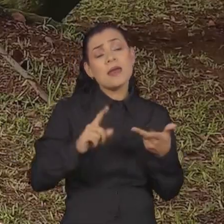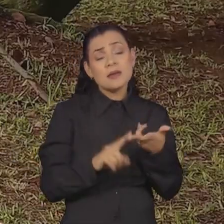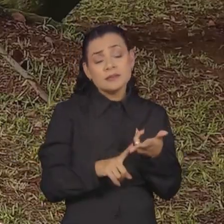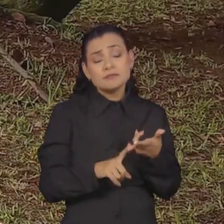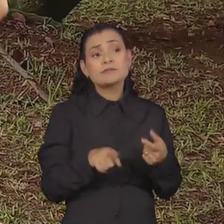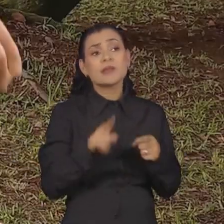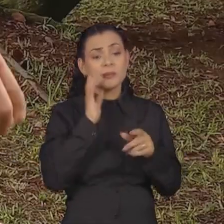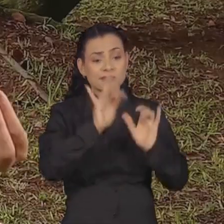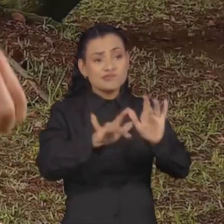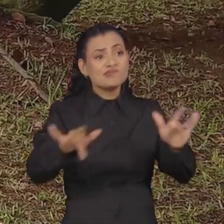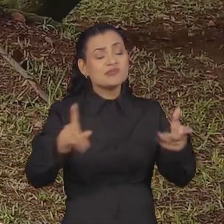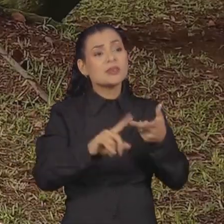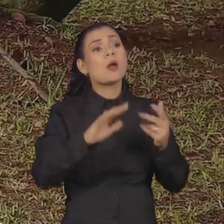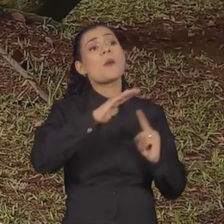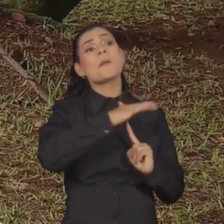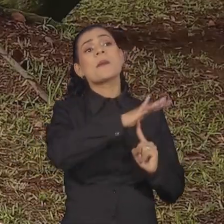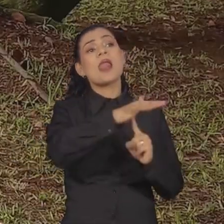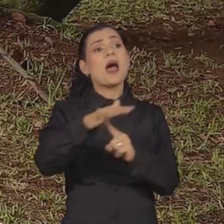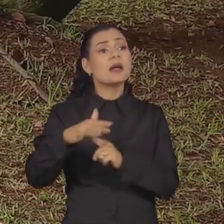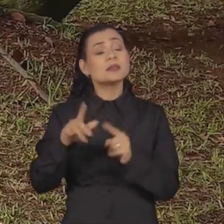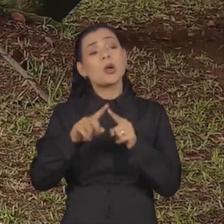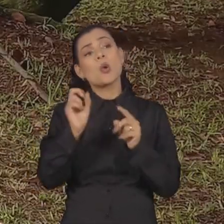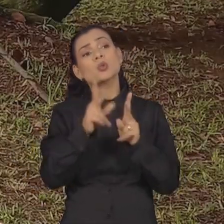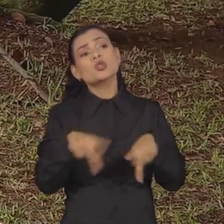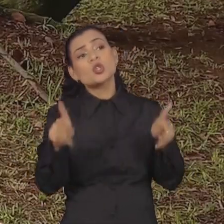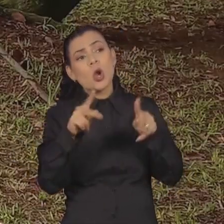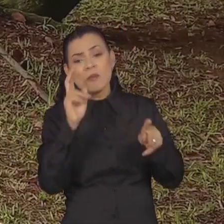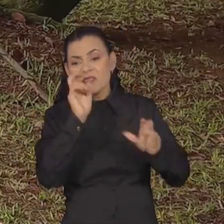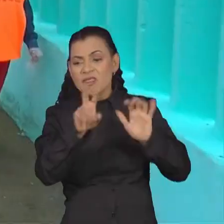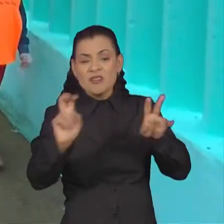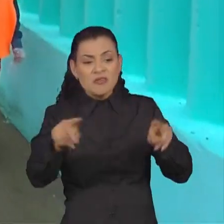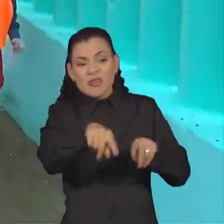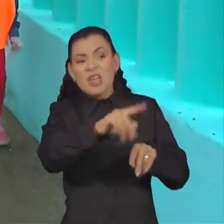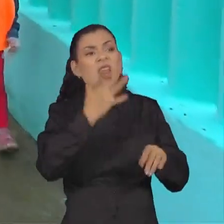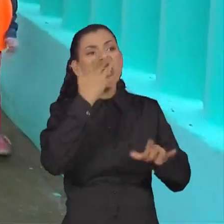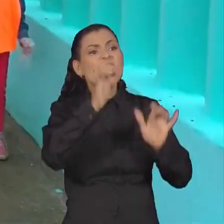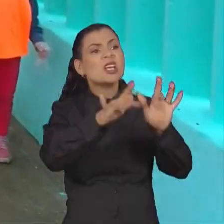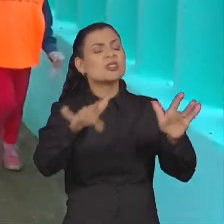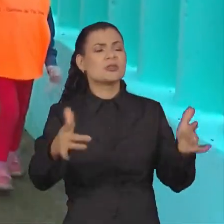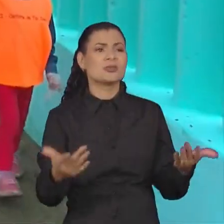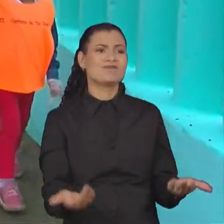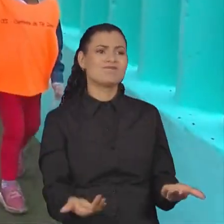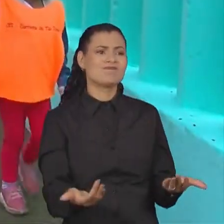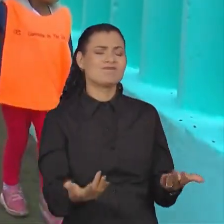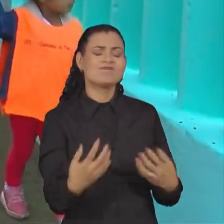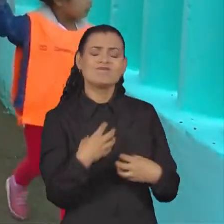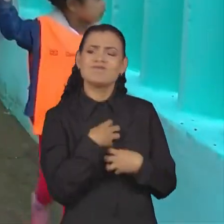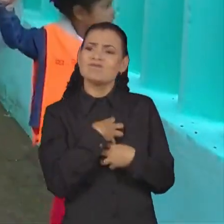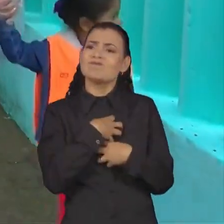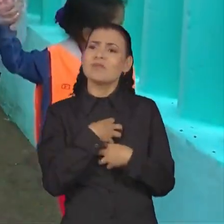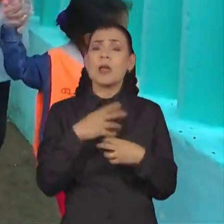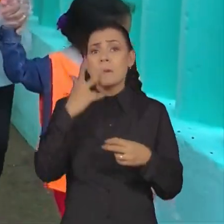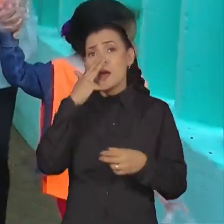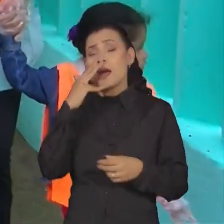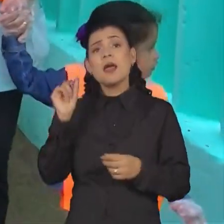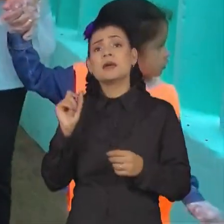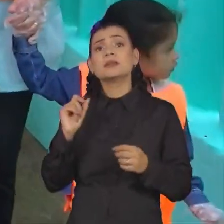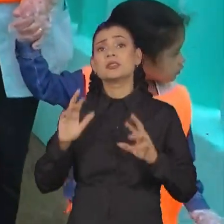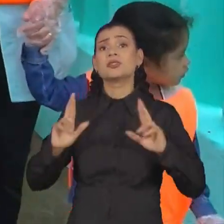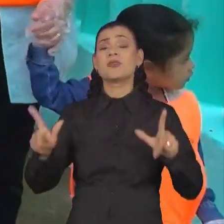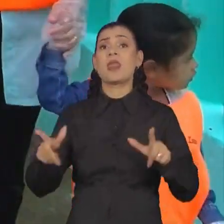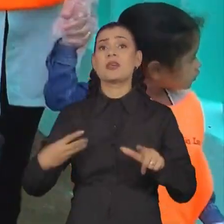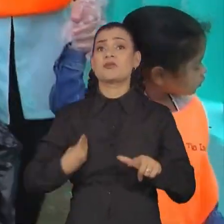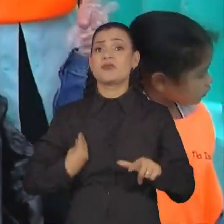chão. Quando elas vão para uma praça de alimentação no shopping, elas encontram muito lixo no chão. É como se nós vivêssemos em dois